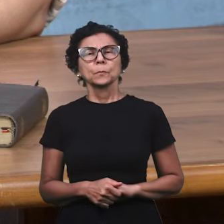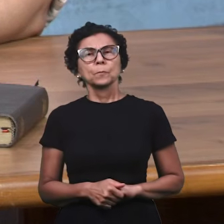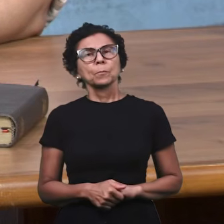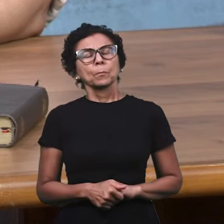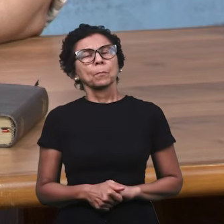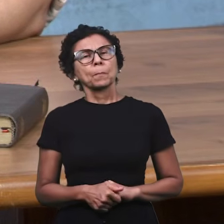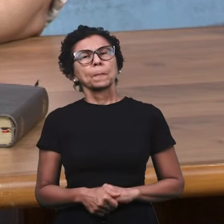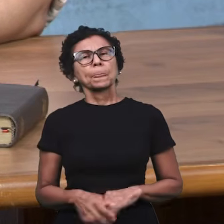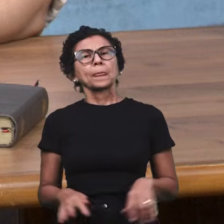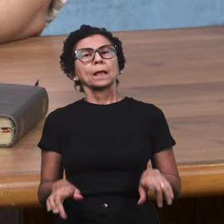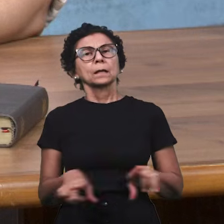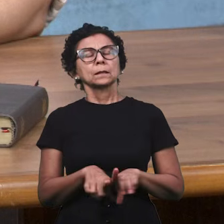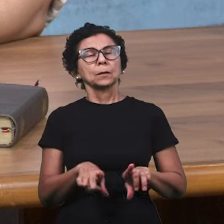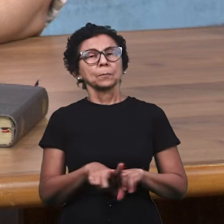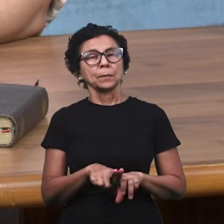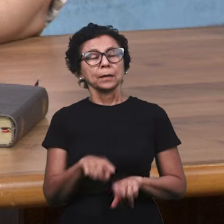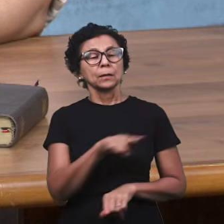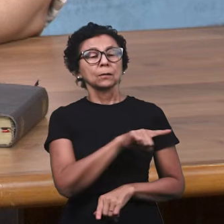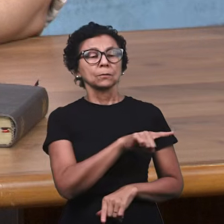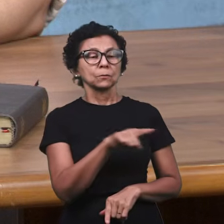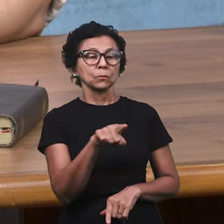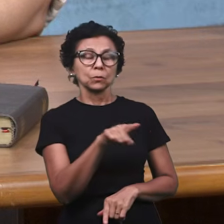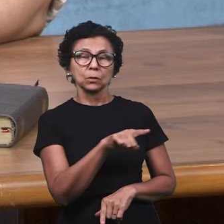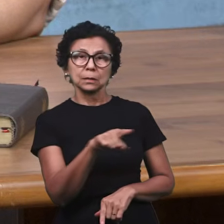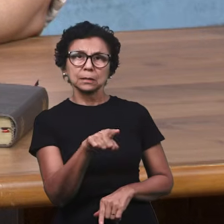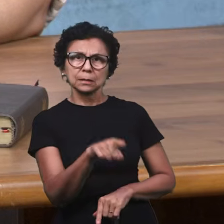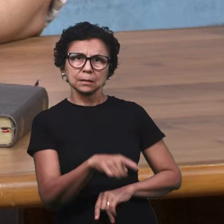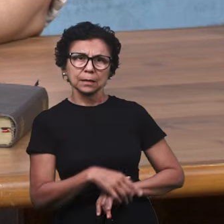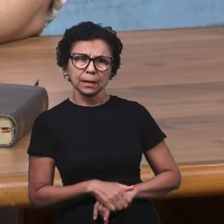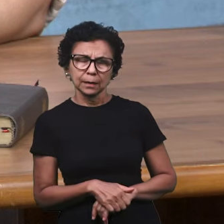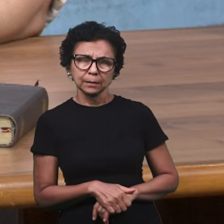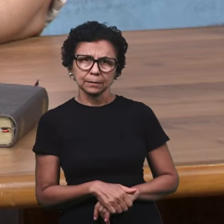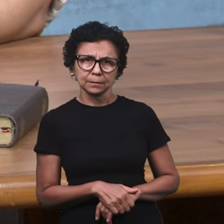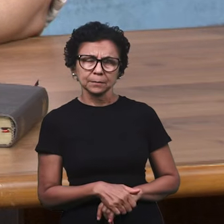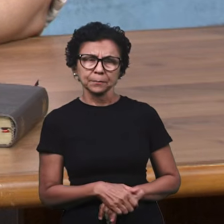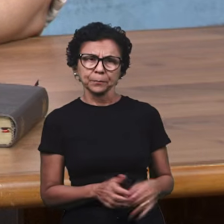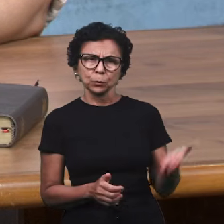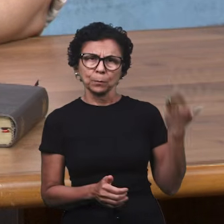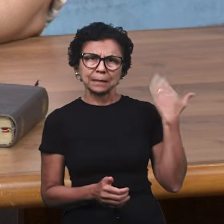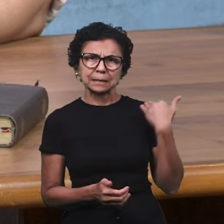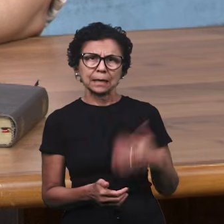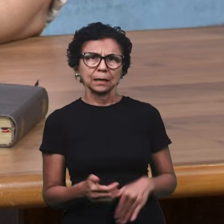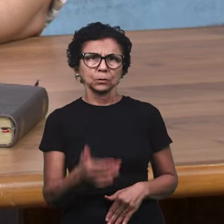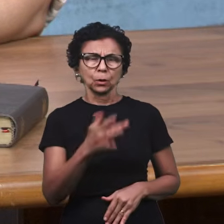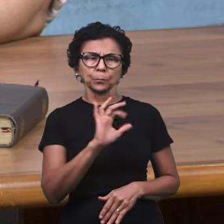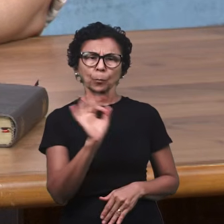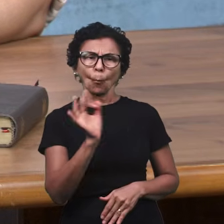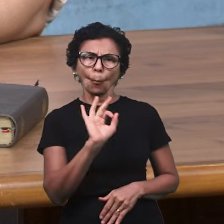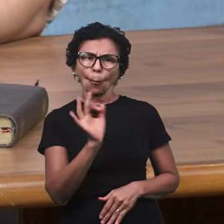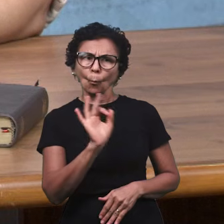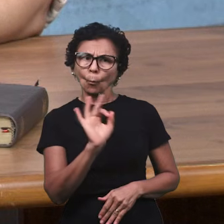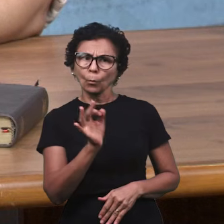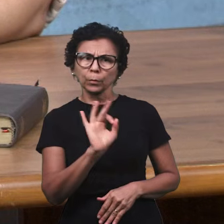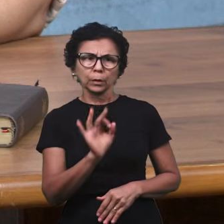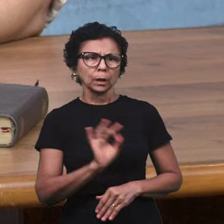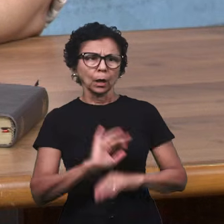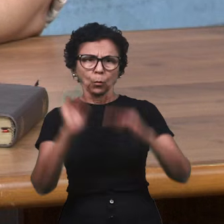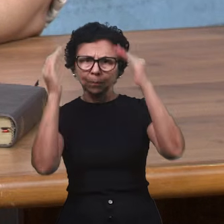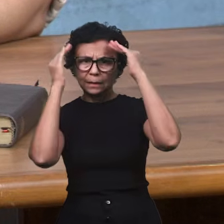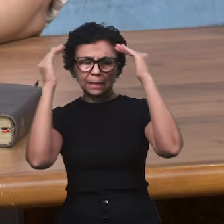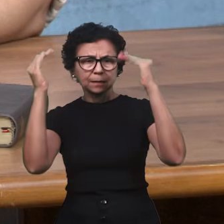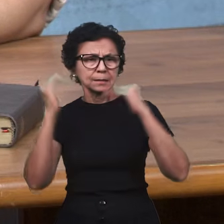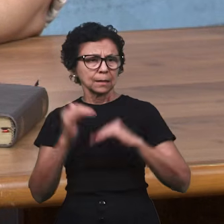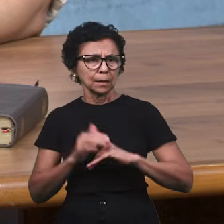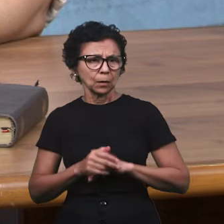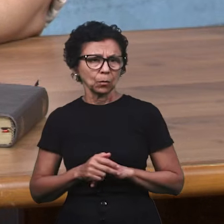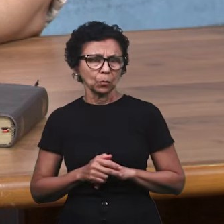porquanto primeiro vós assim o não fizestes, e o Senhor fez rotura em nós,